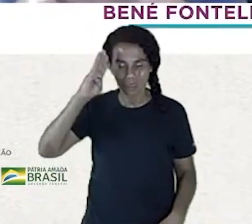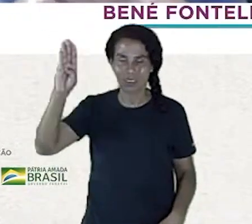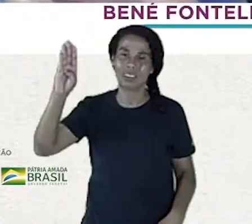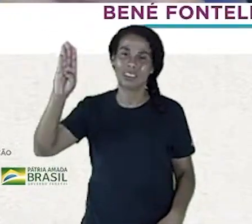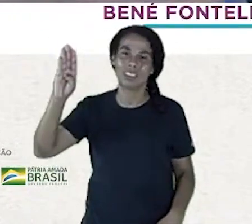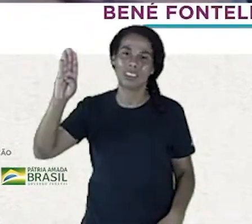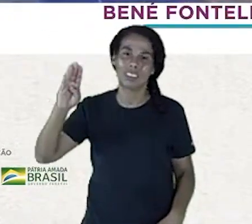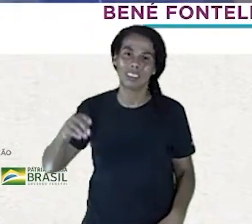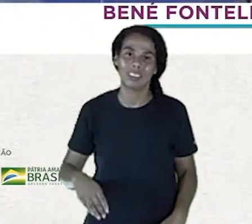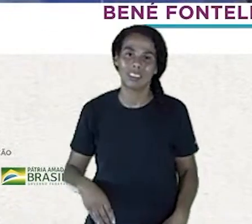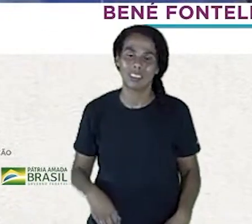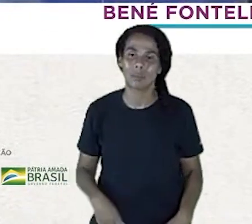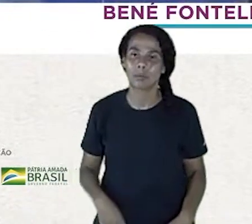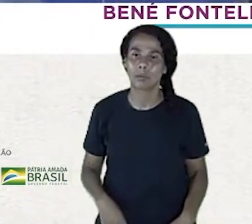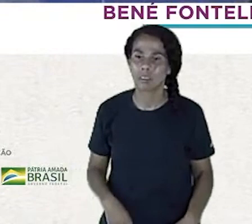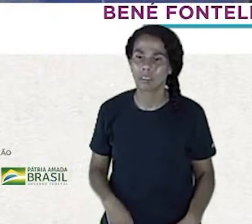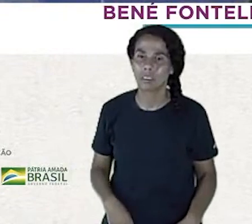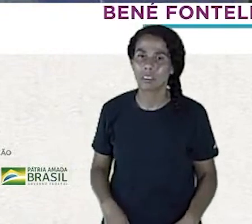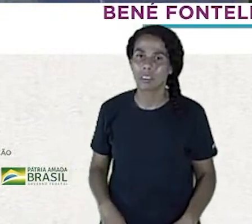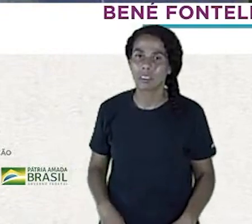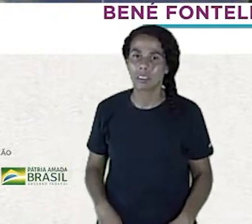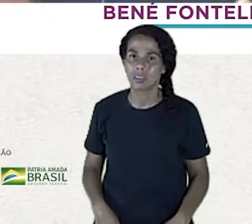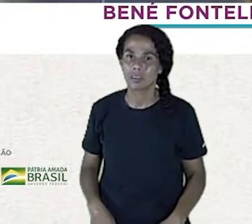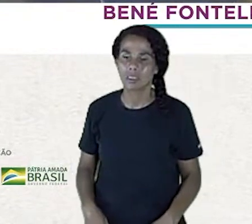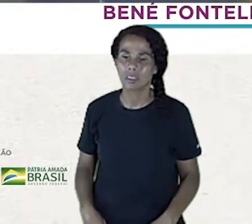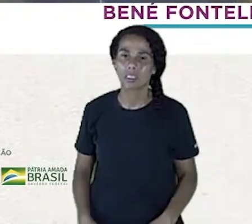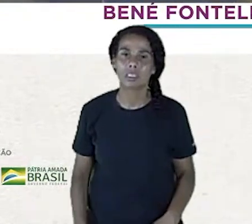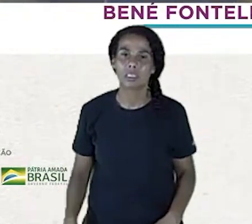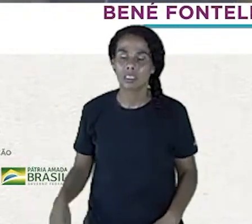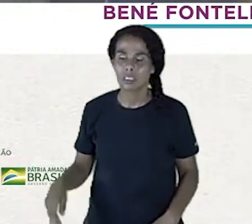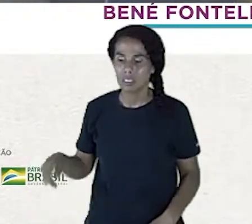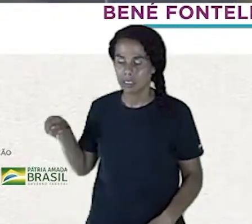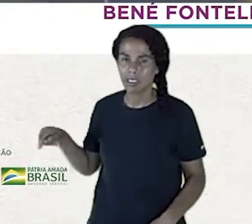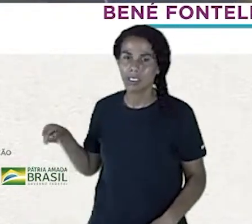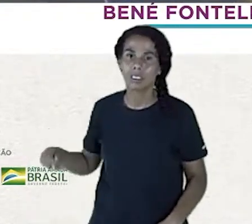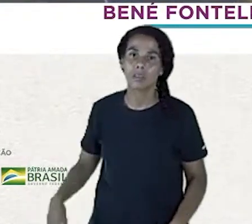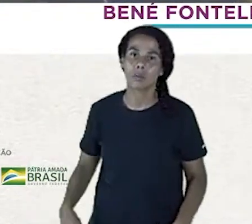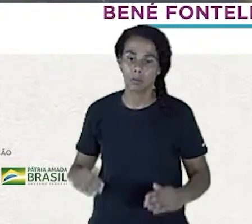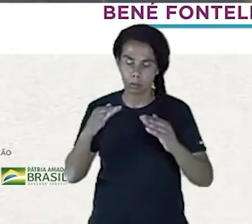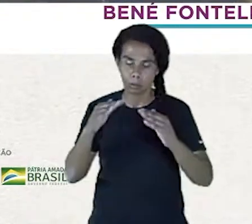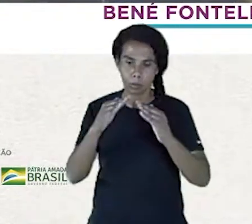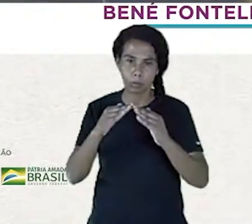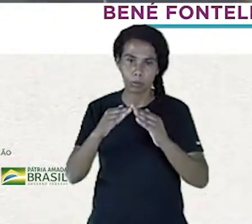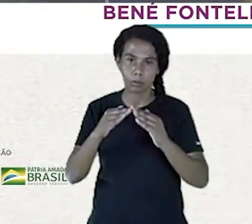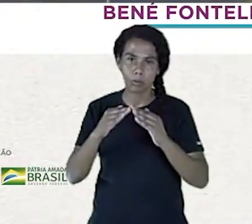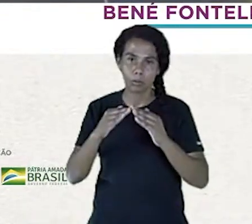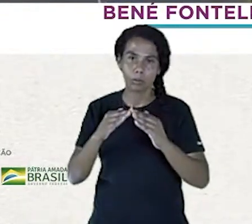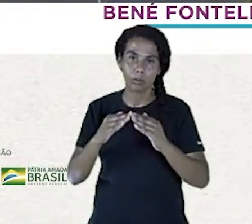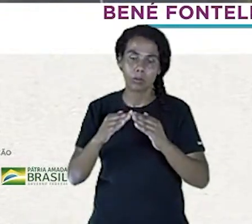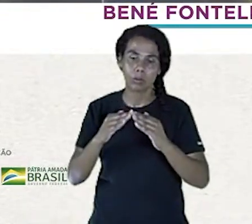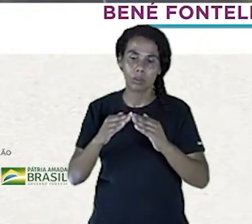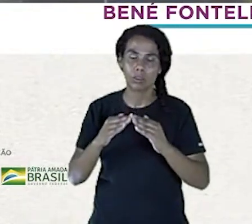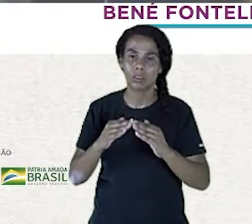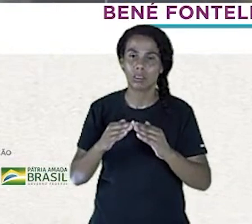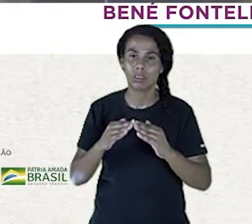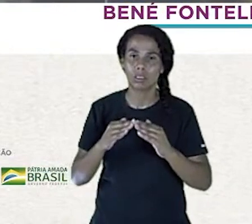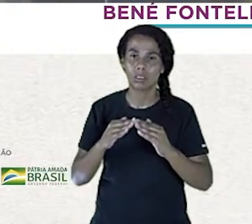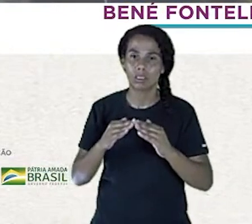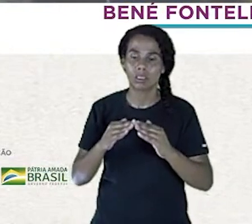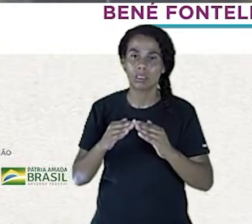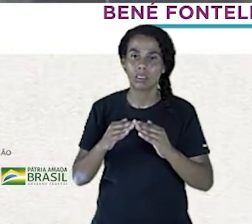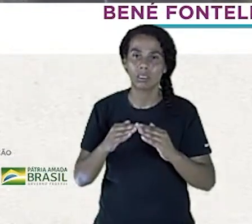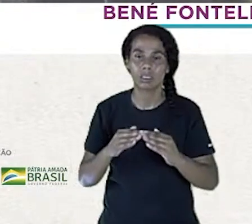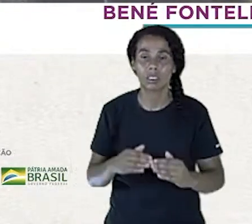uma casa que vai me abrigar durante um tempo, não sei quanto tempo, e que, para nossa sorte, ela é feita pelos